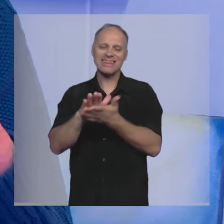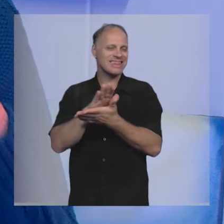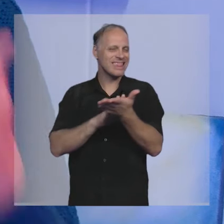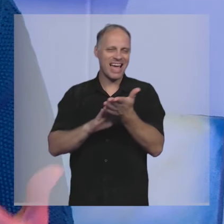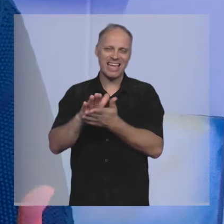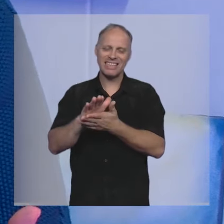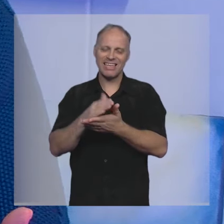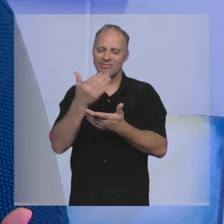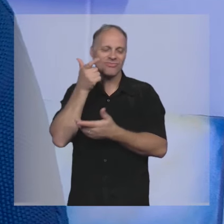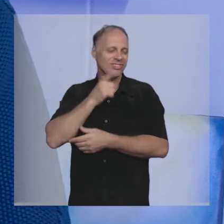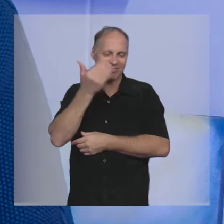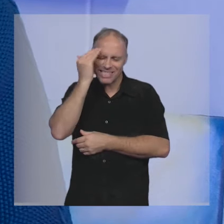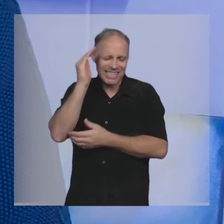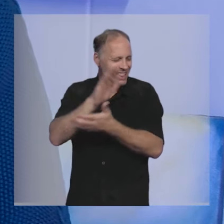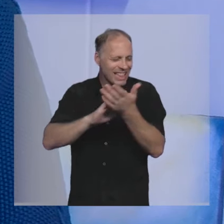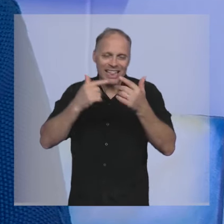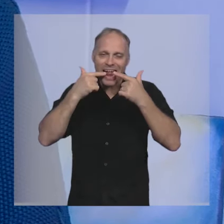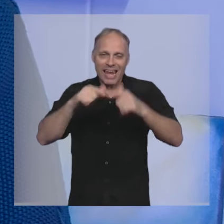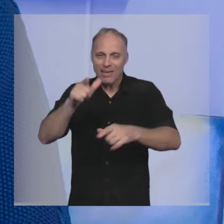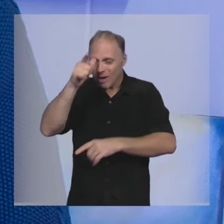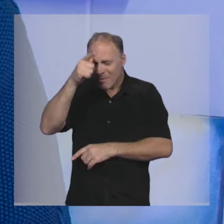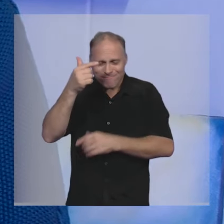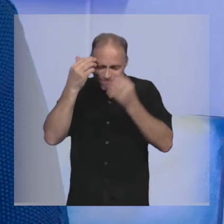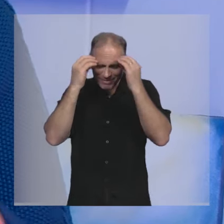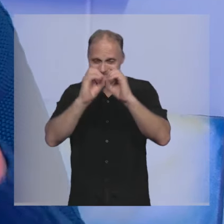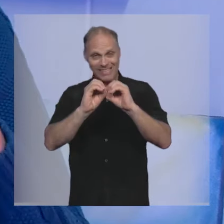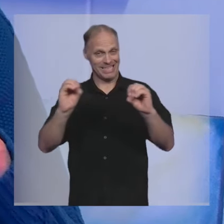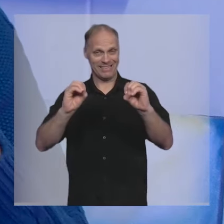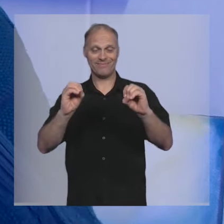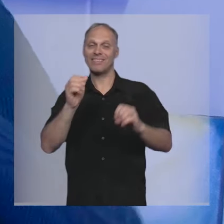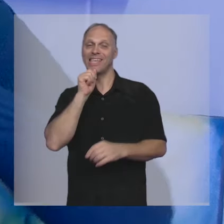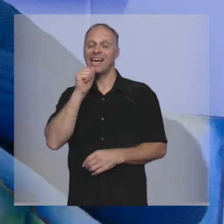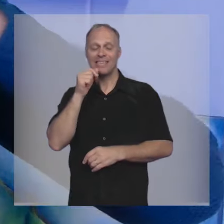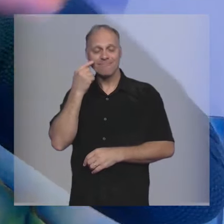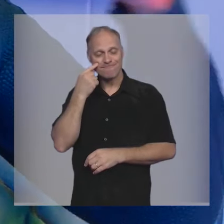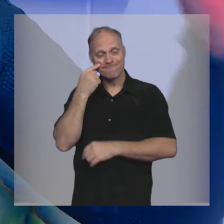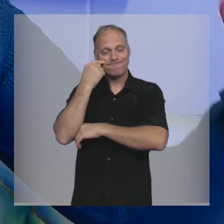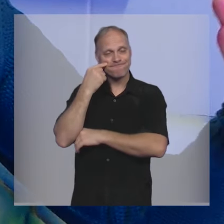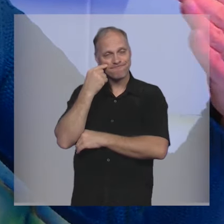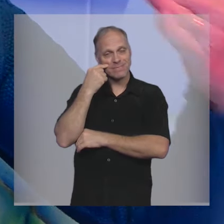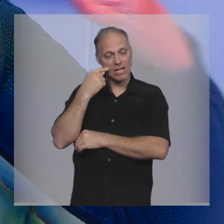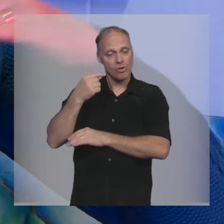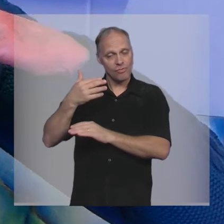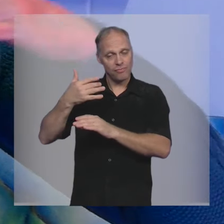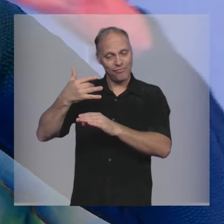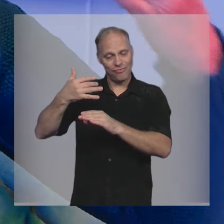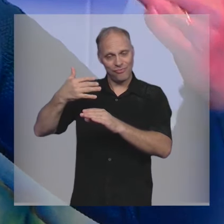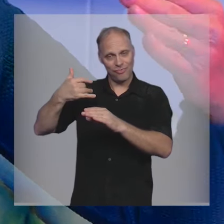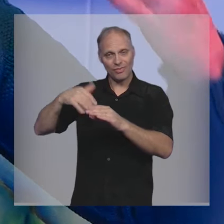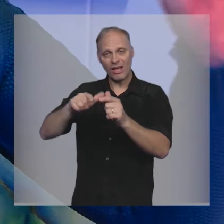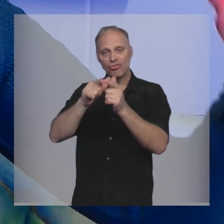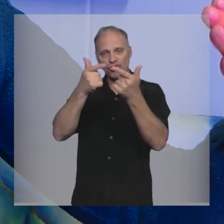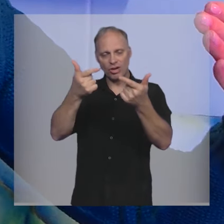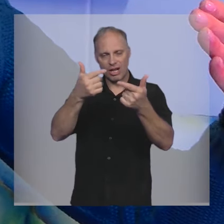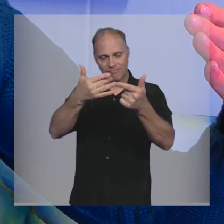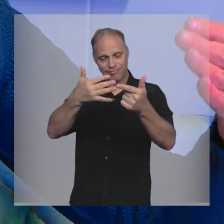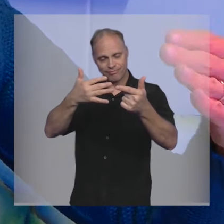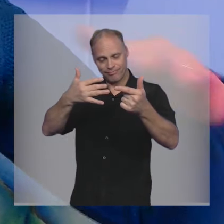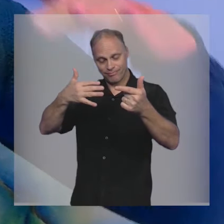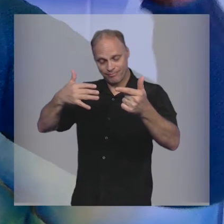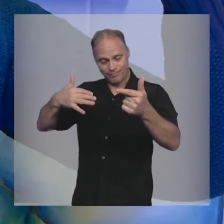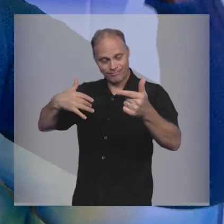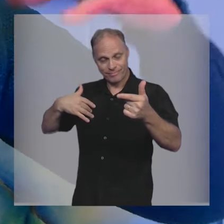não entendo nada de alemão. Então, eu fui para trás até onde os jornais me